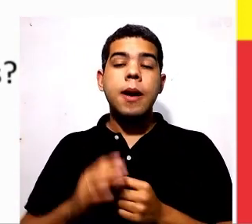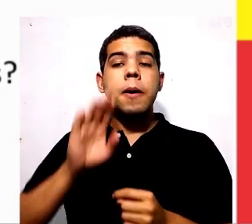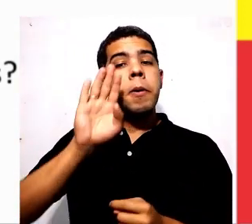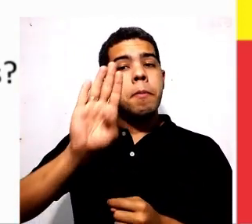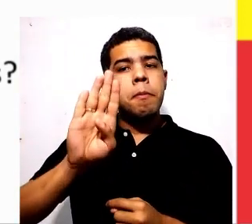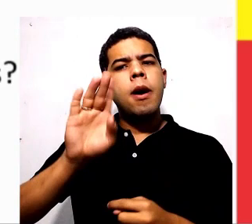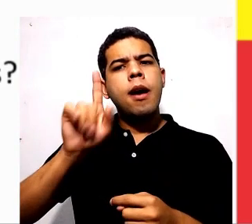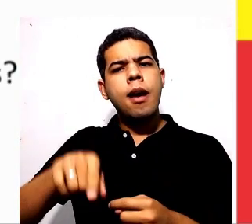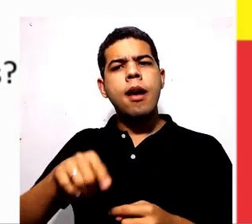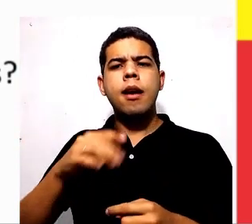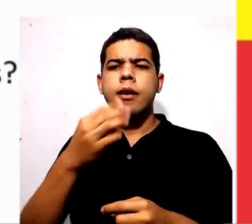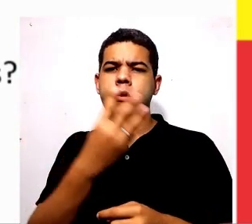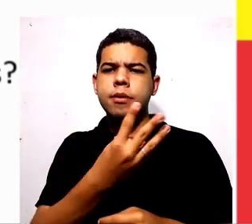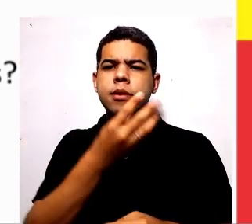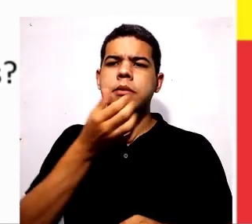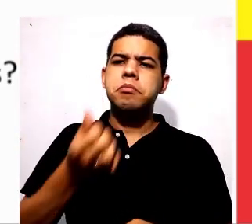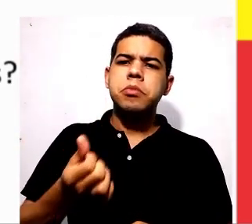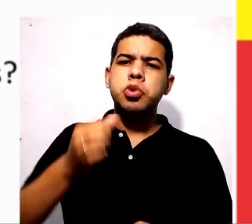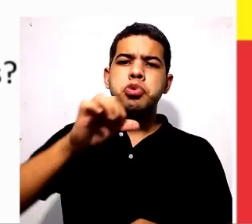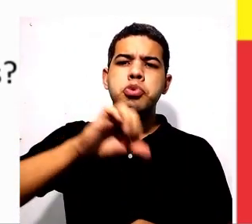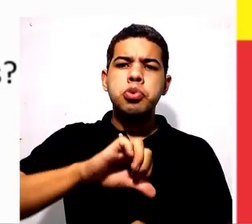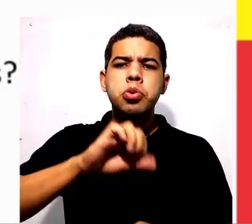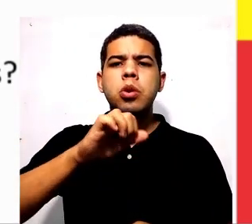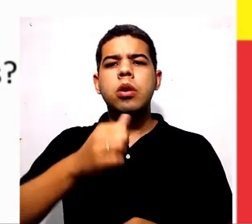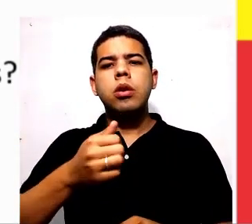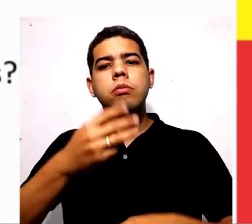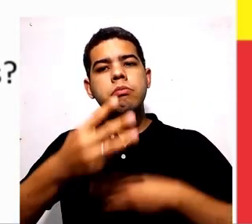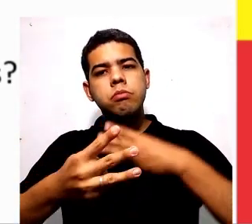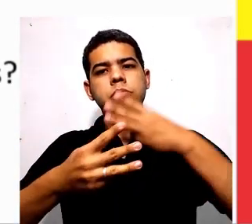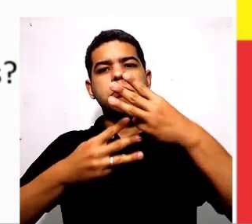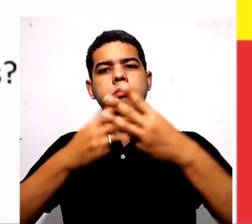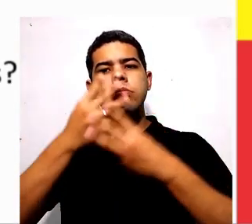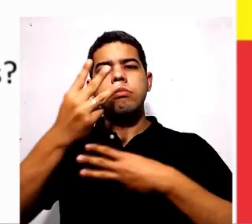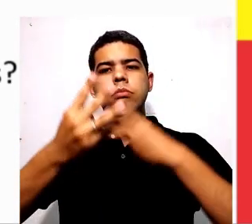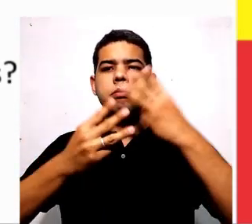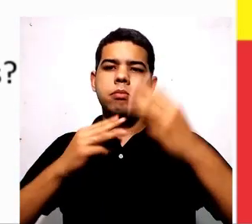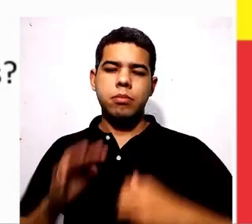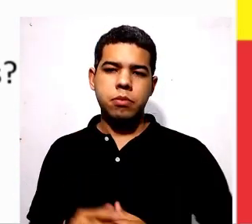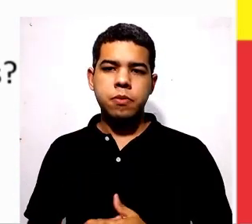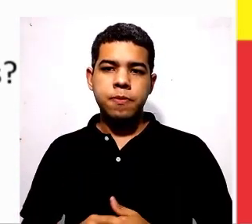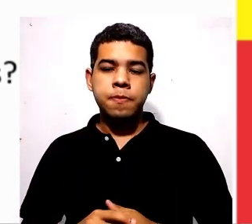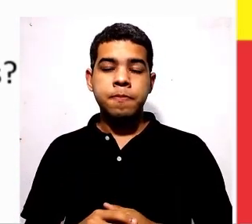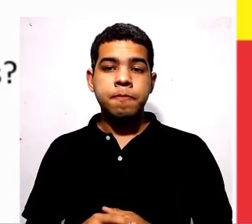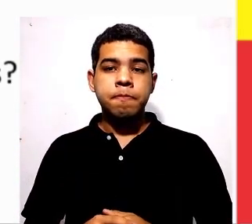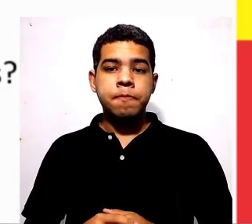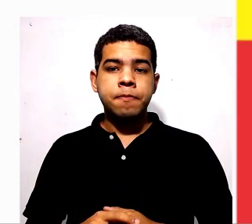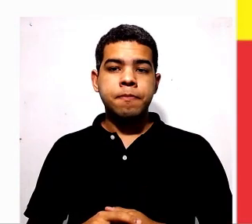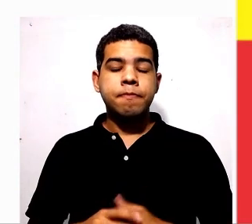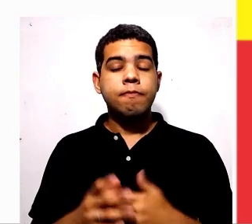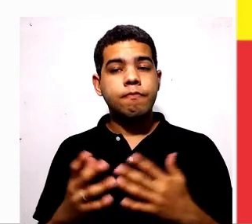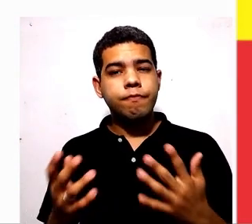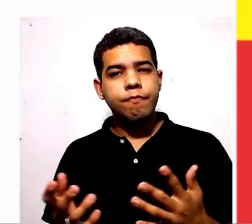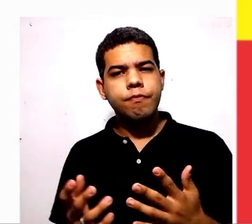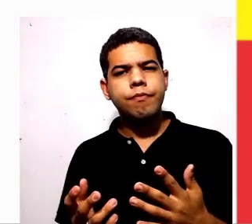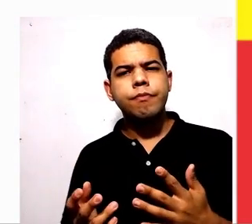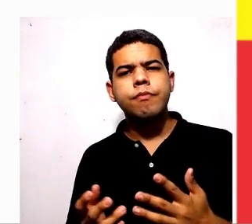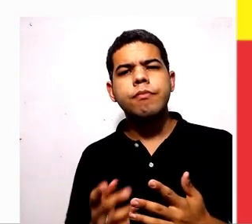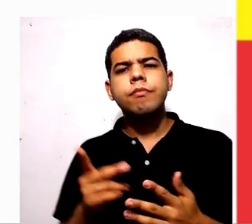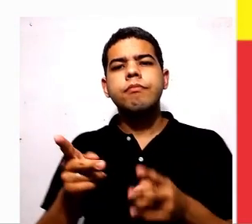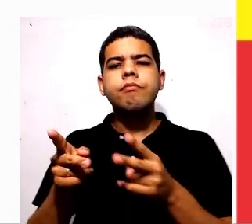B, 3, 6, 9, sempre de 3 em 3. Beleza. Então, veja